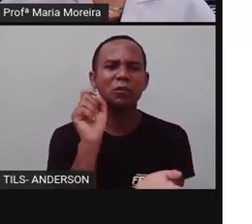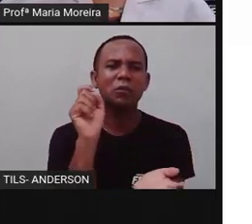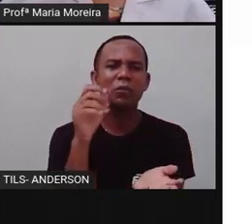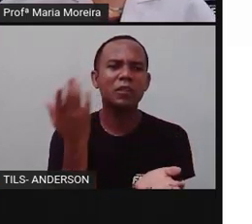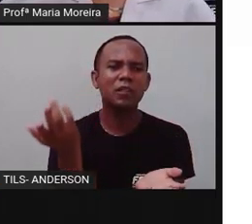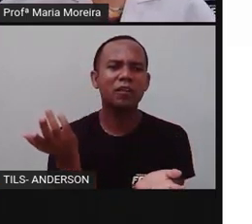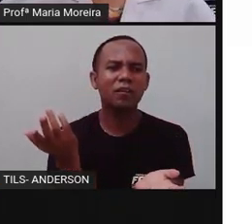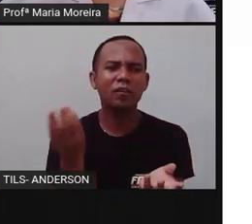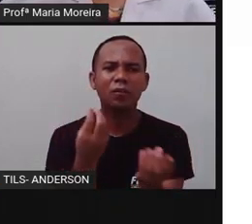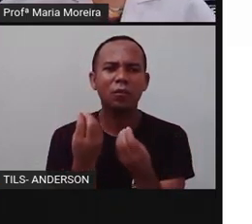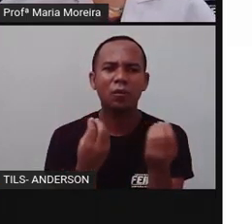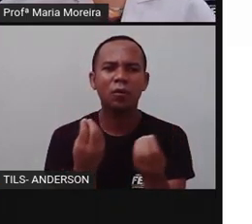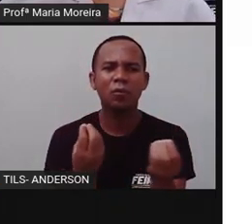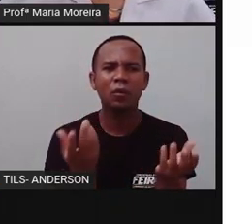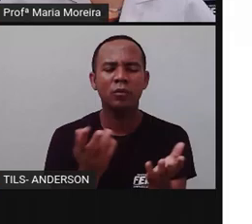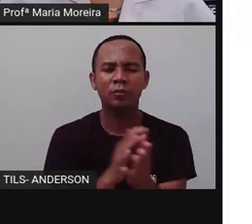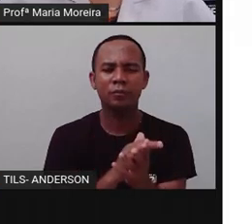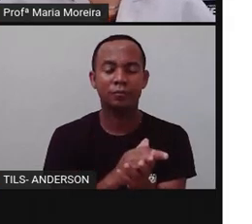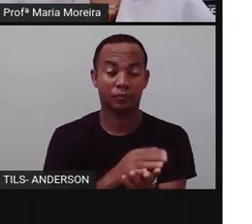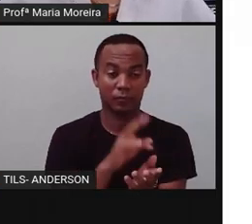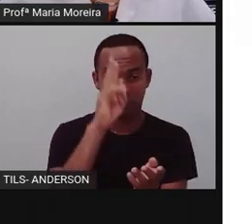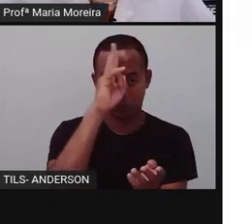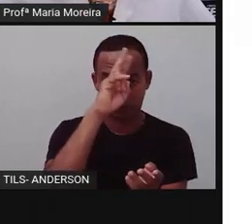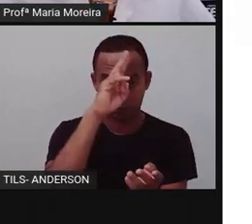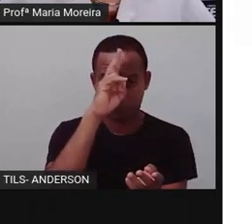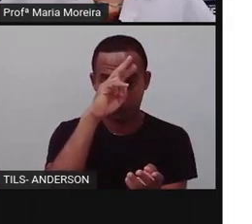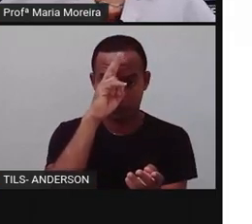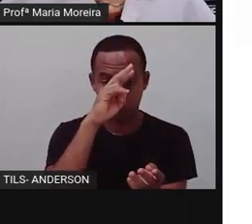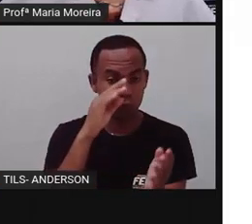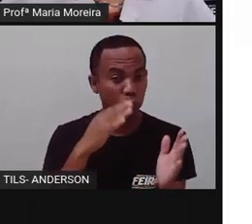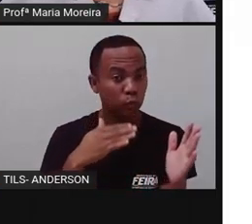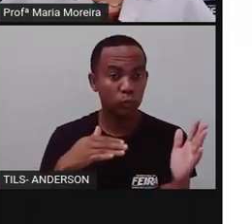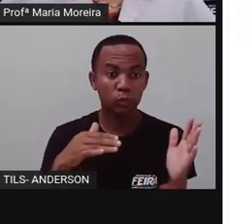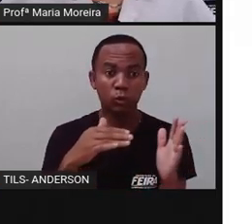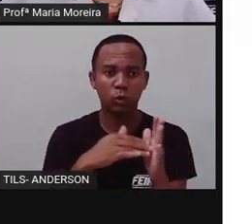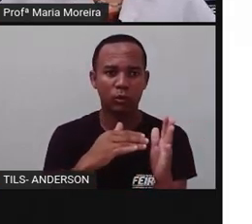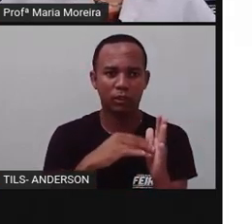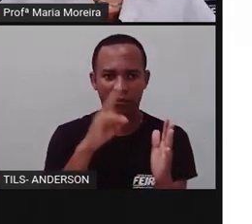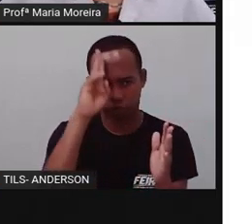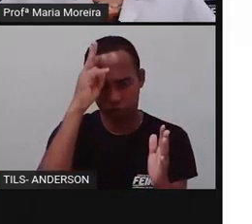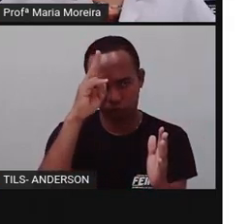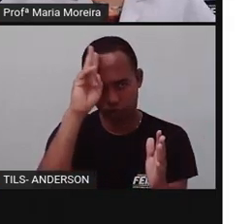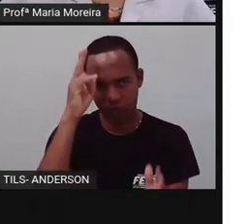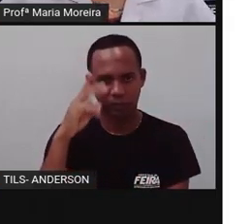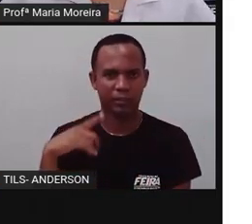imaginar sobre o que a prova vai contar? Lembrando que toda história ela precisa de um